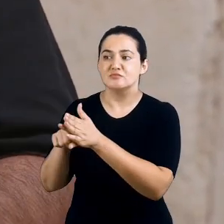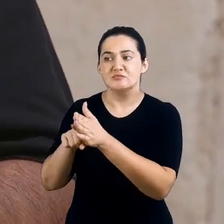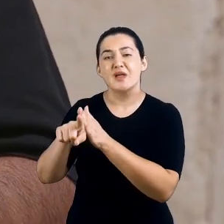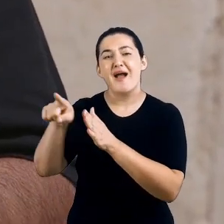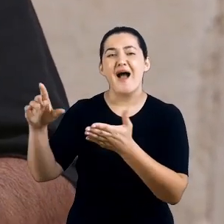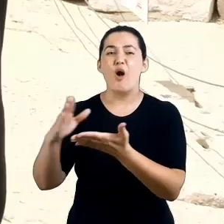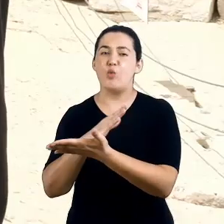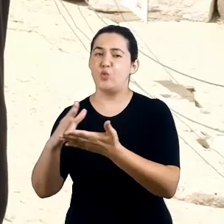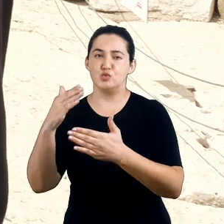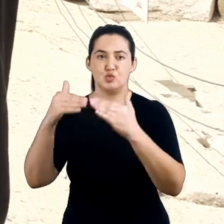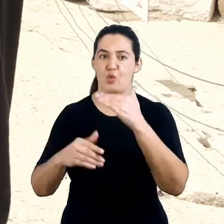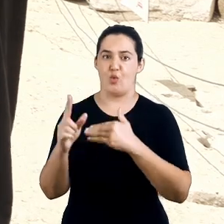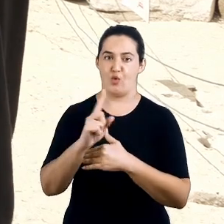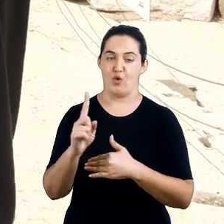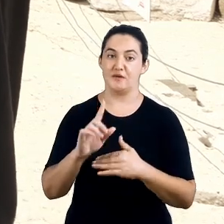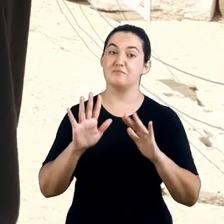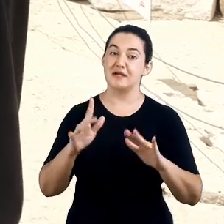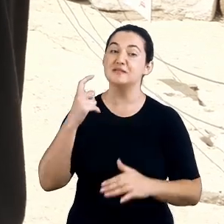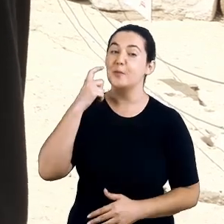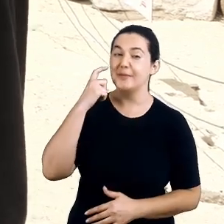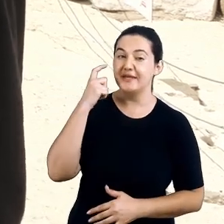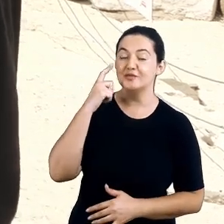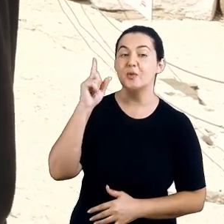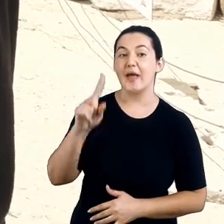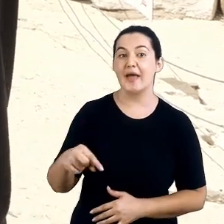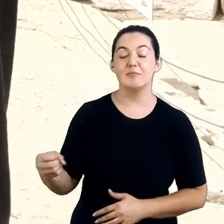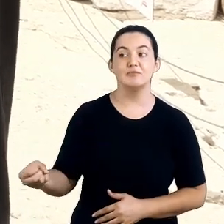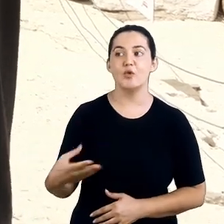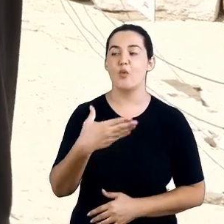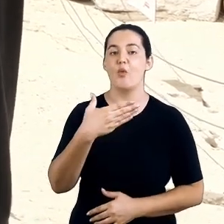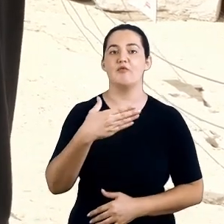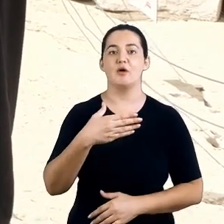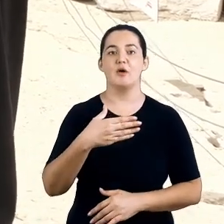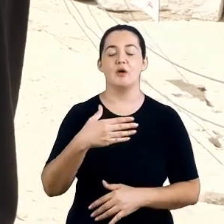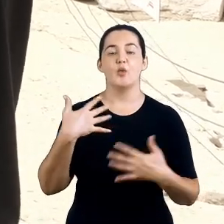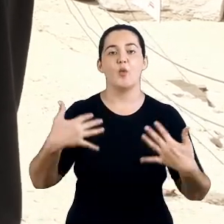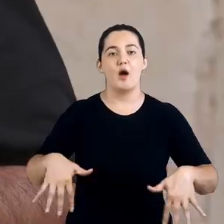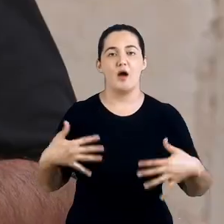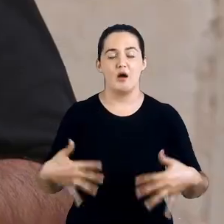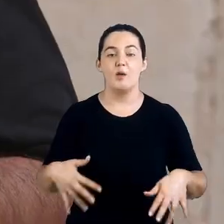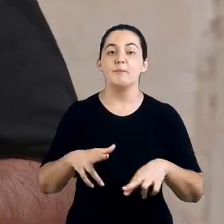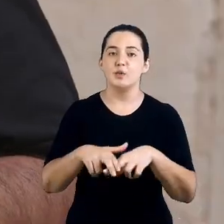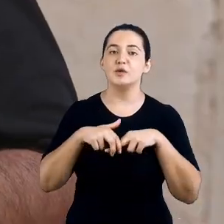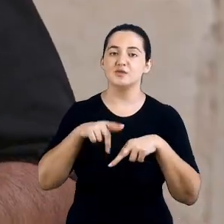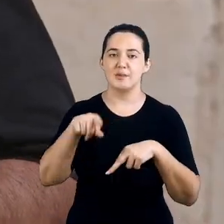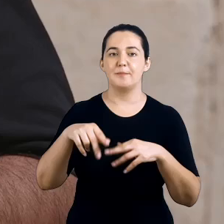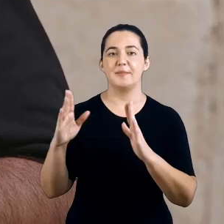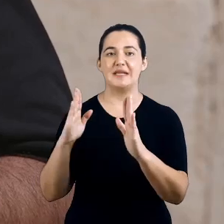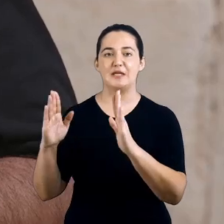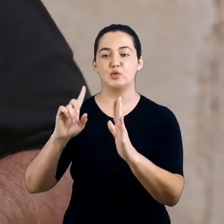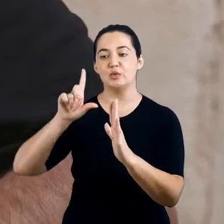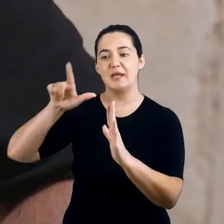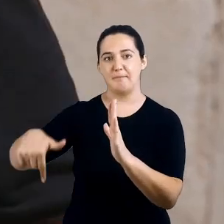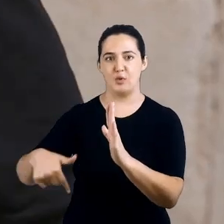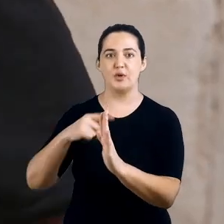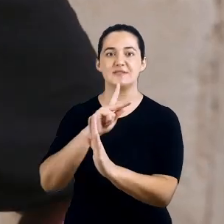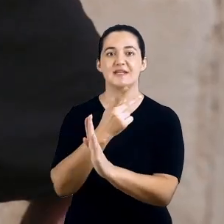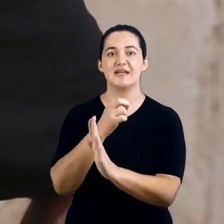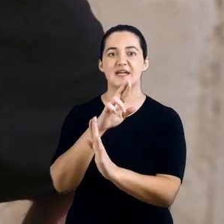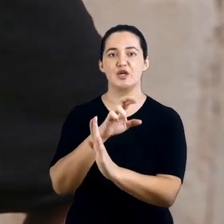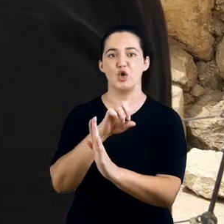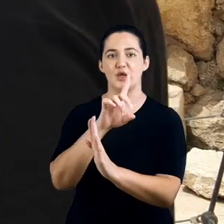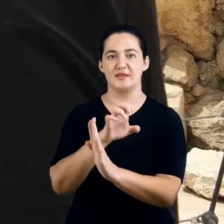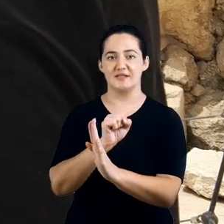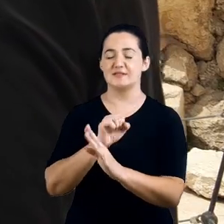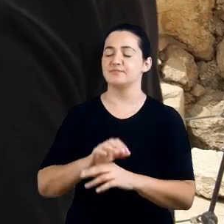alguns discordam disso. Mas eu penso que é uma descoberta esmagadora. Então, provavelmente, é do tempo depois do rei